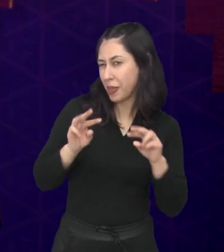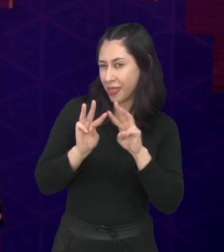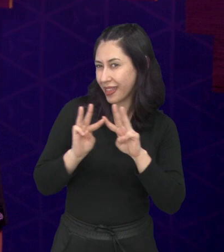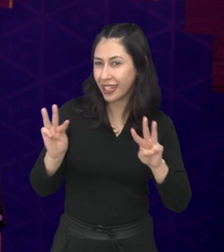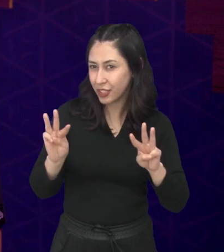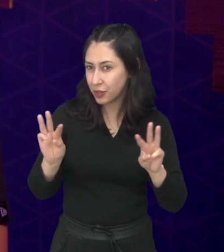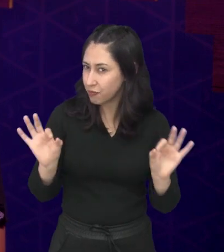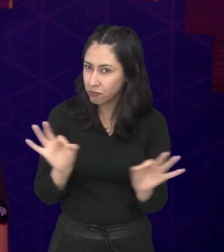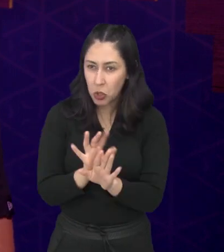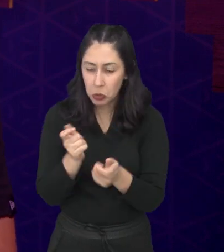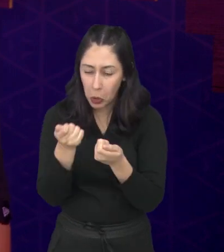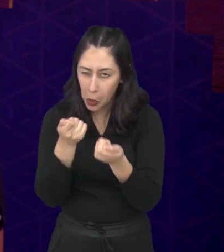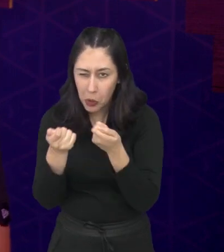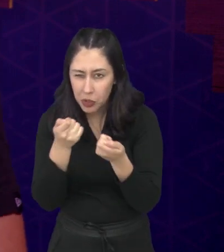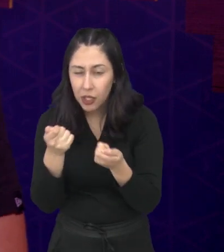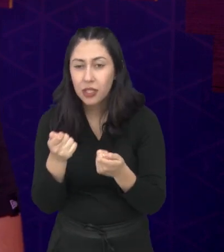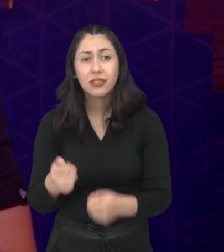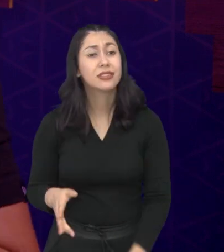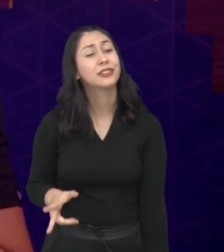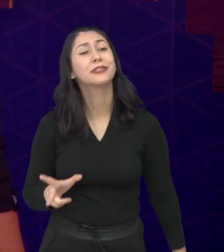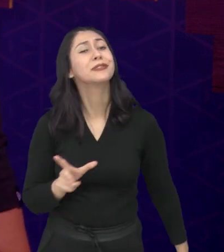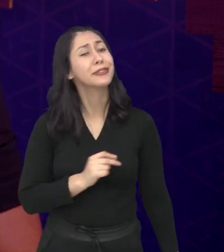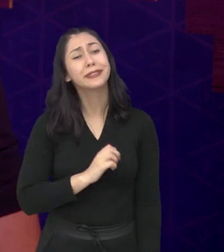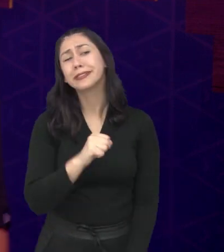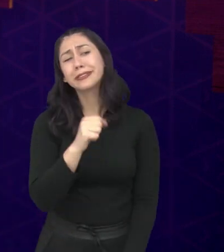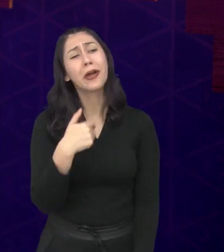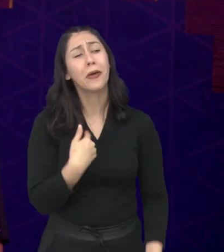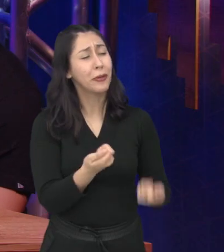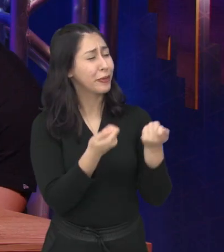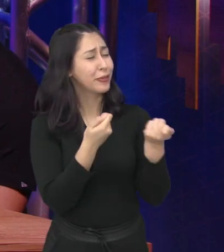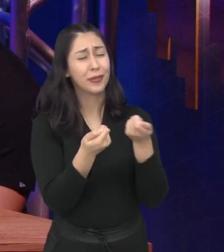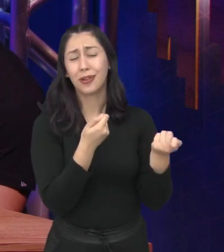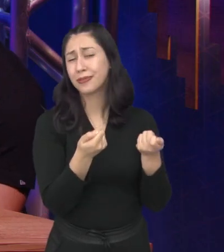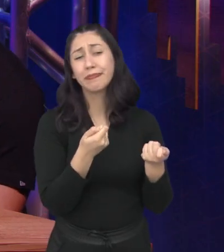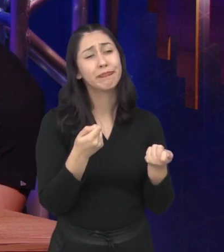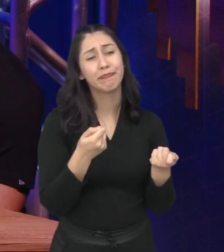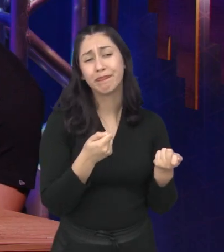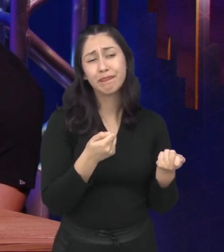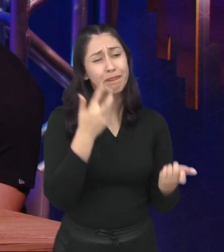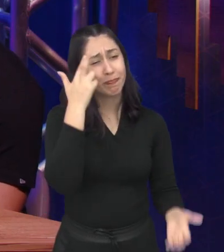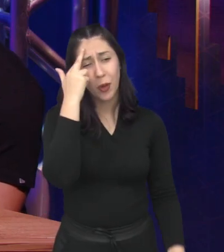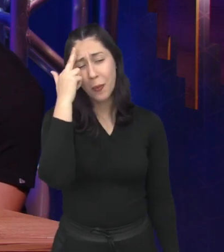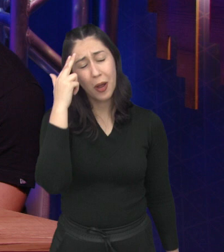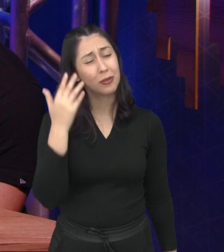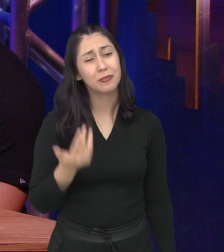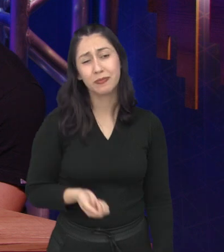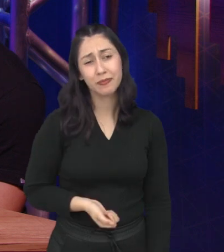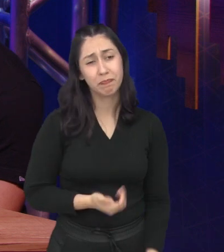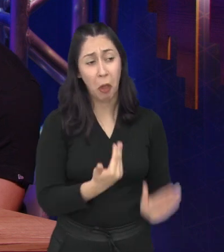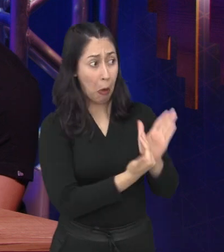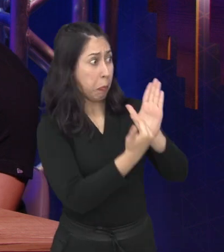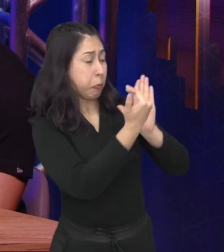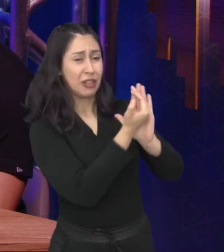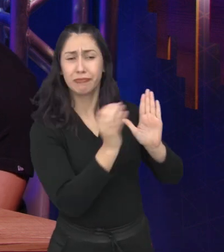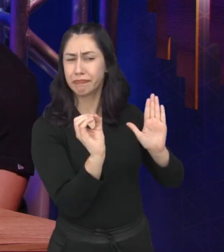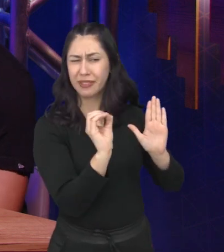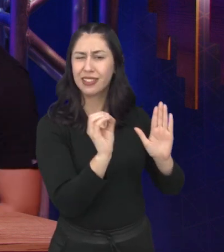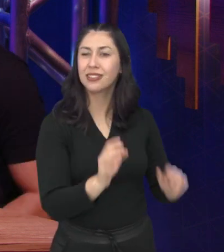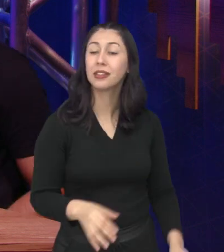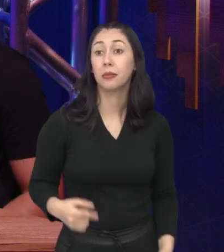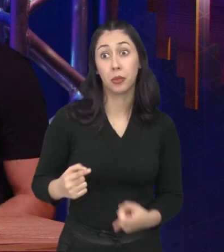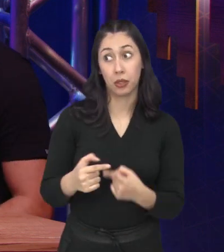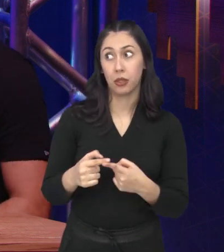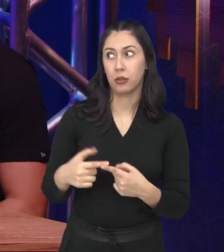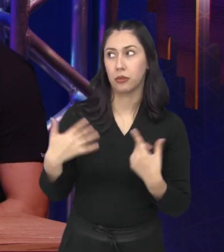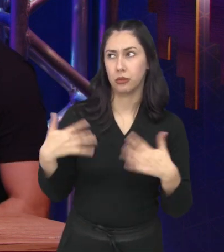da Shine, tudo controlado. Nada de estourar. Nossa, tá? sim, eu sou controlada, eu não exagero. Porque tem uma galera aí,